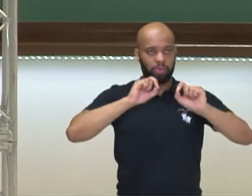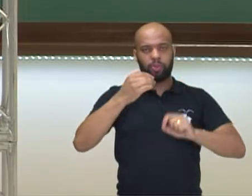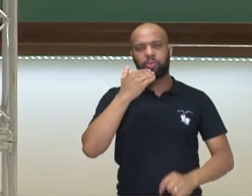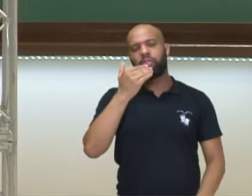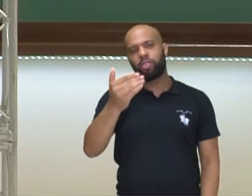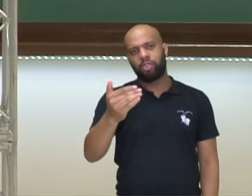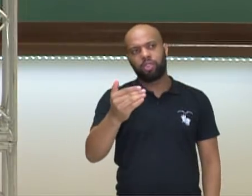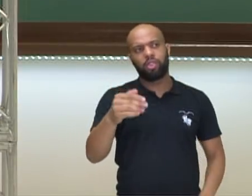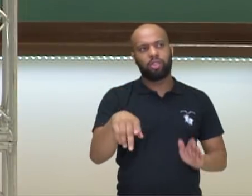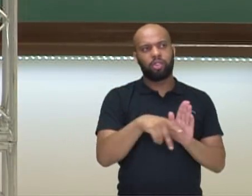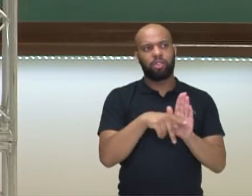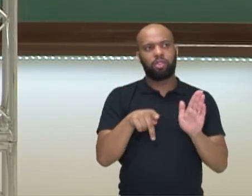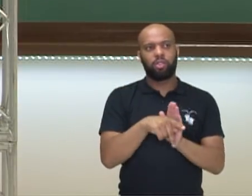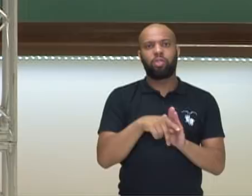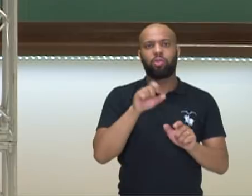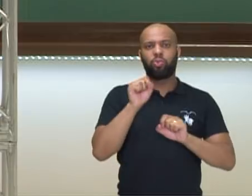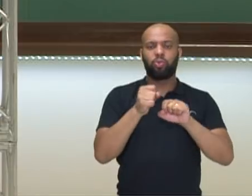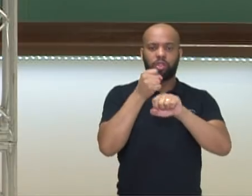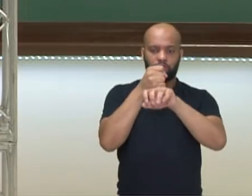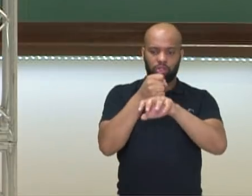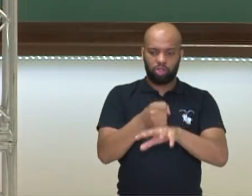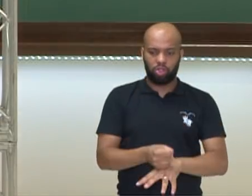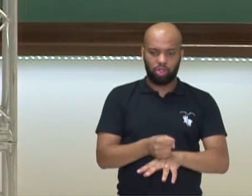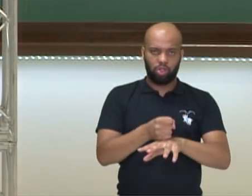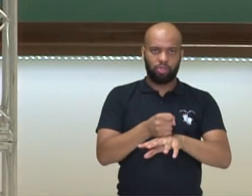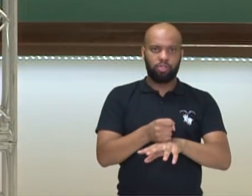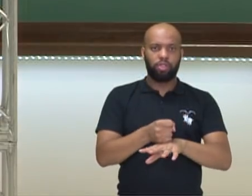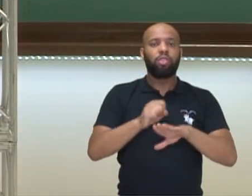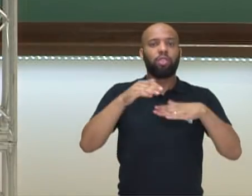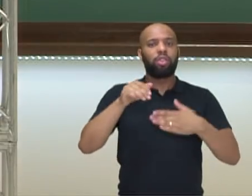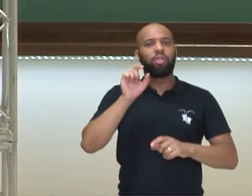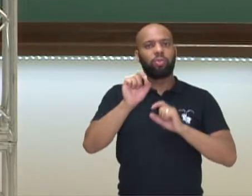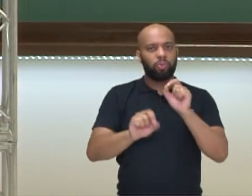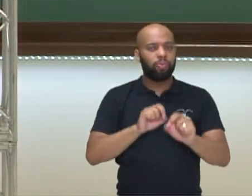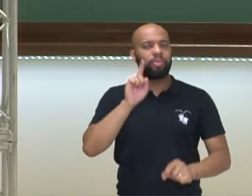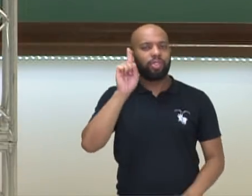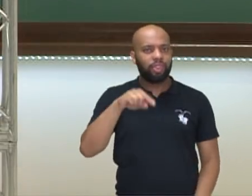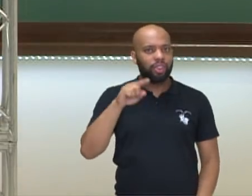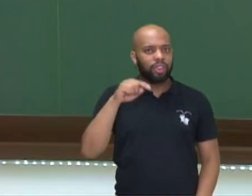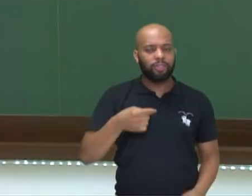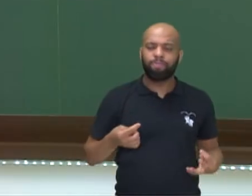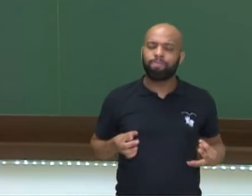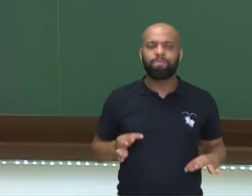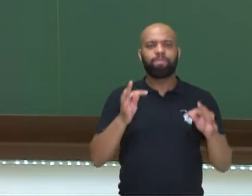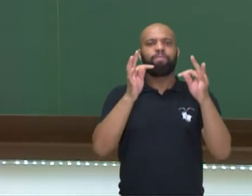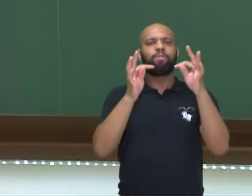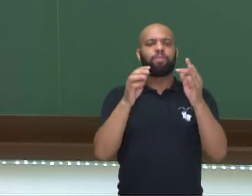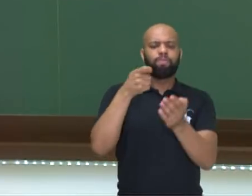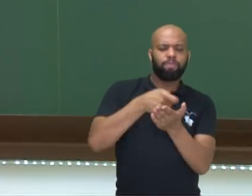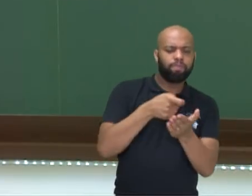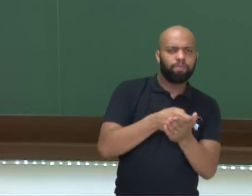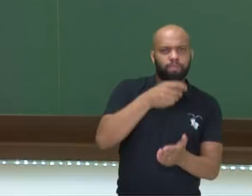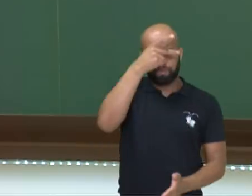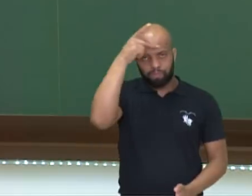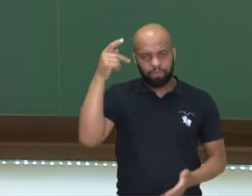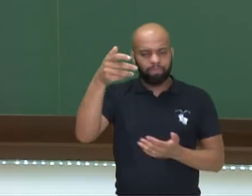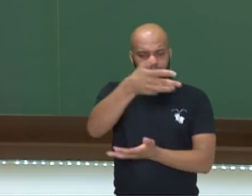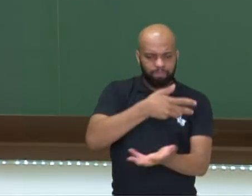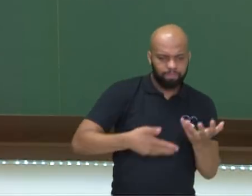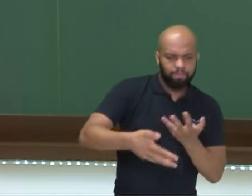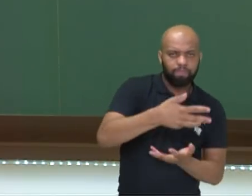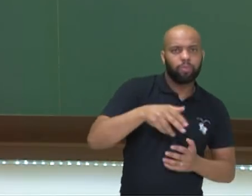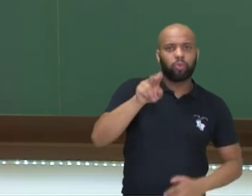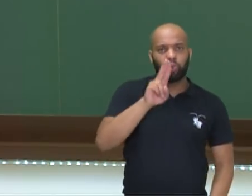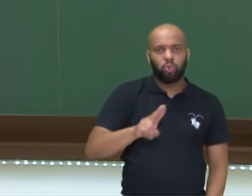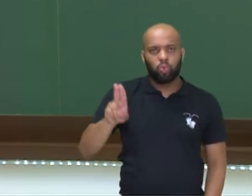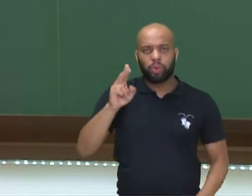solicitado pelo software, tá bem? Então, esse já é um dos equipamentos que obrigam o usuário a interagir através